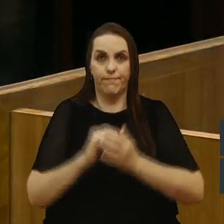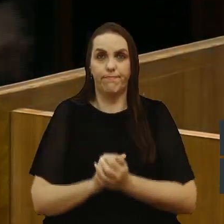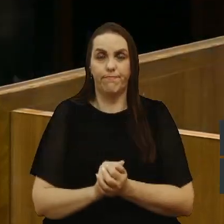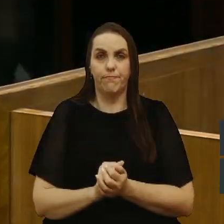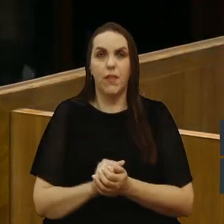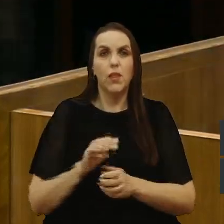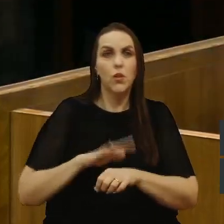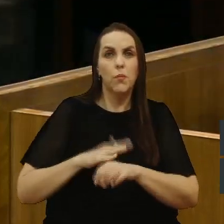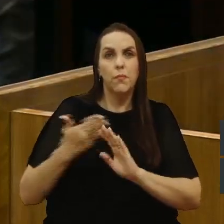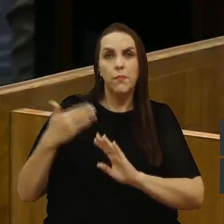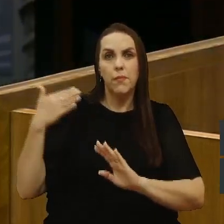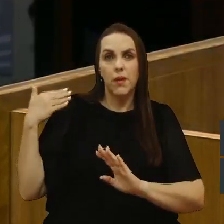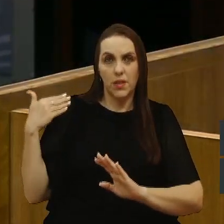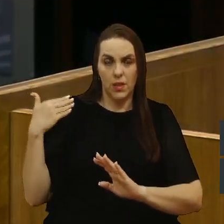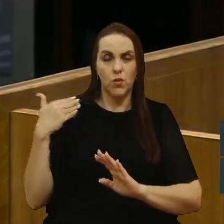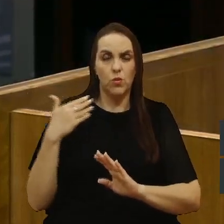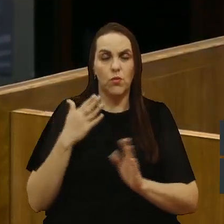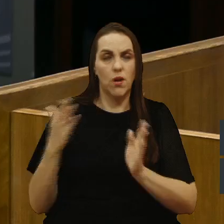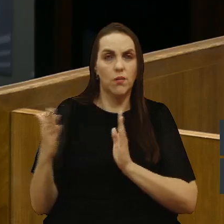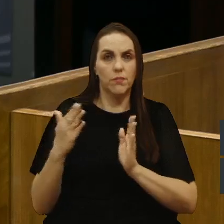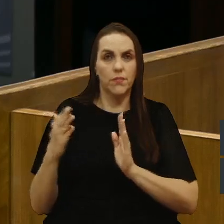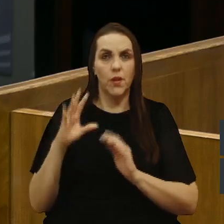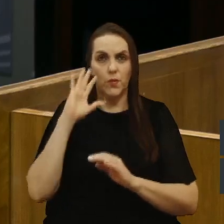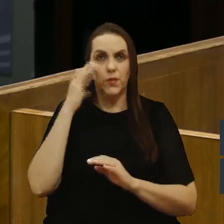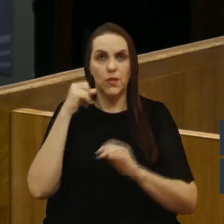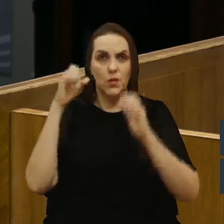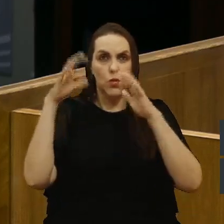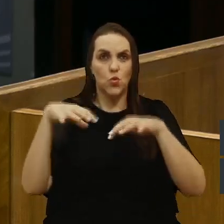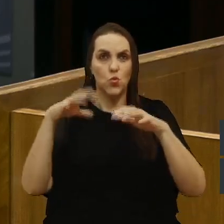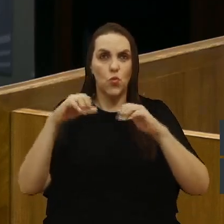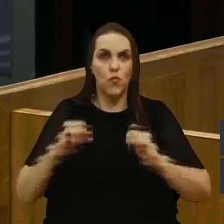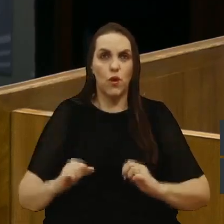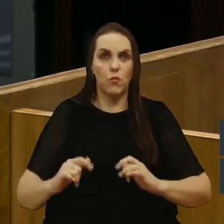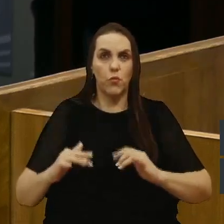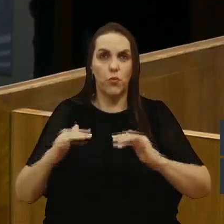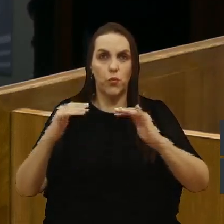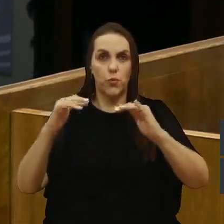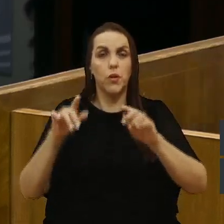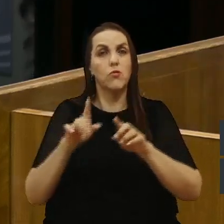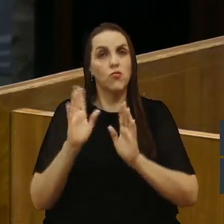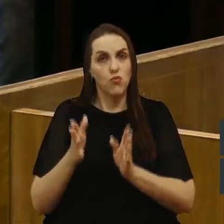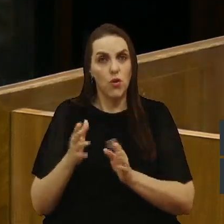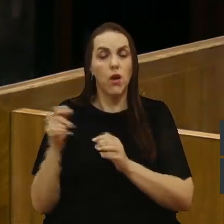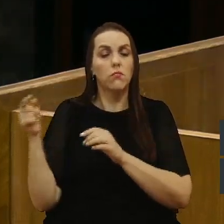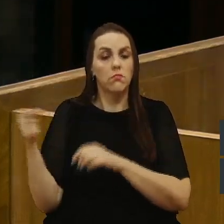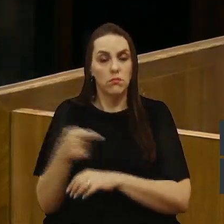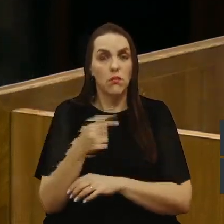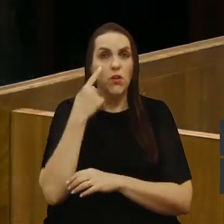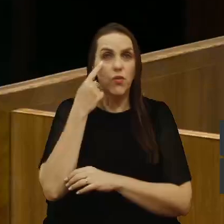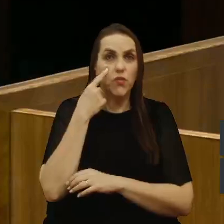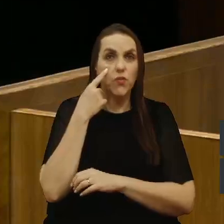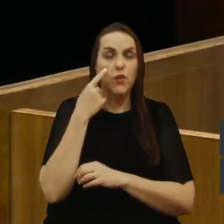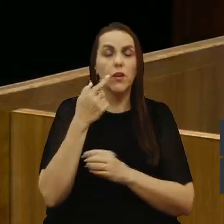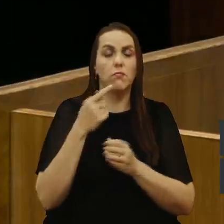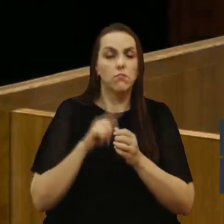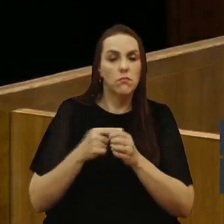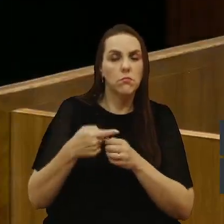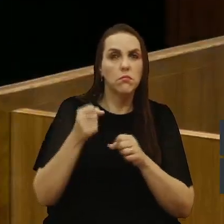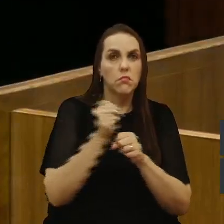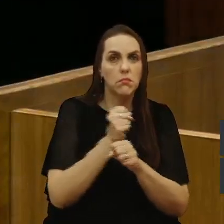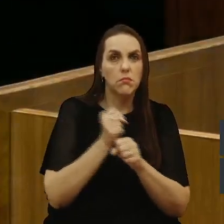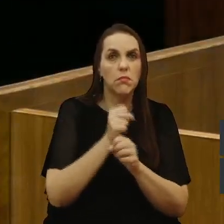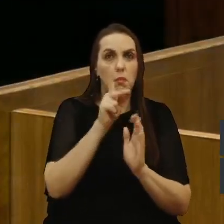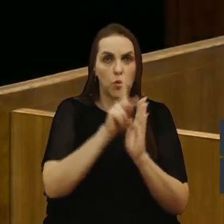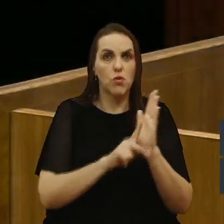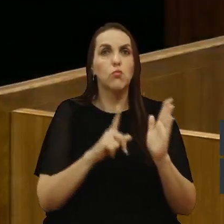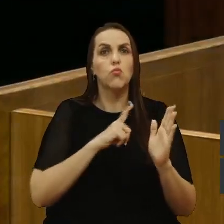enchente, teve uma mobilização, esteve lá a Via Urbanizadora, disse que tinha um projeto, depois foi a Secretaria